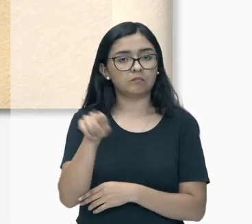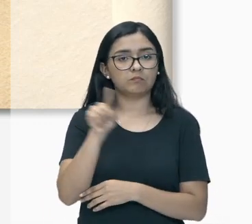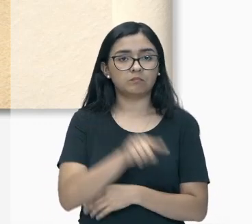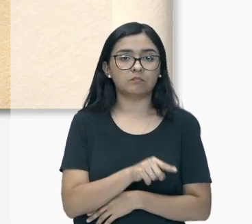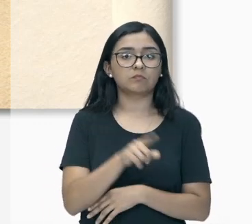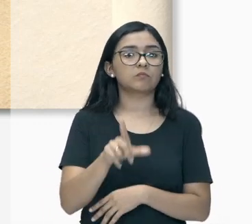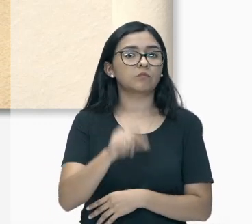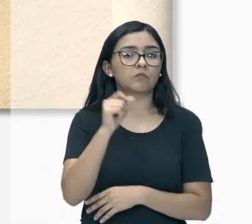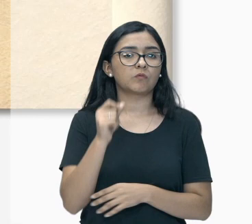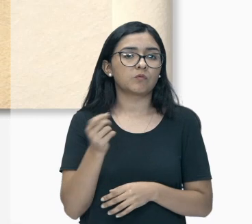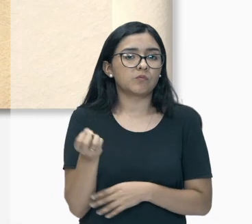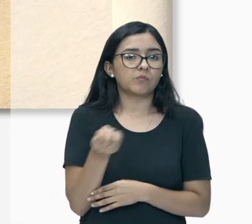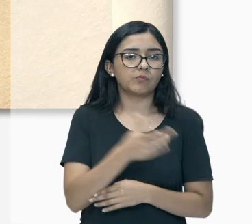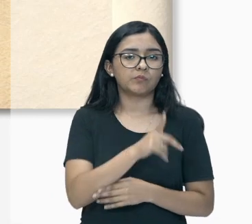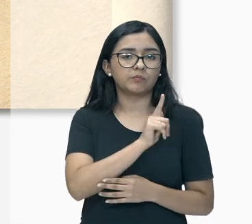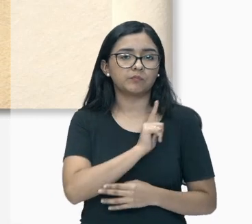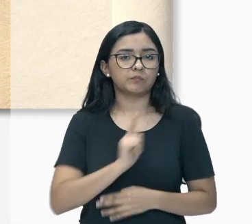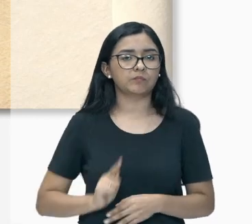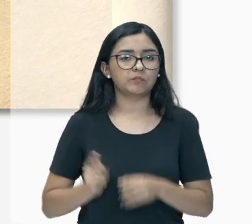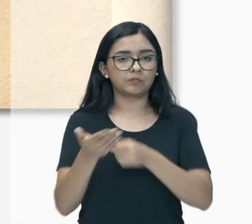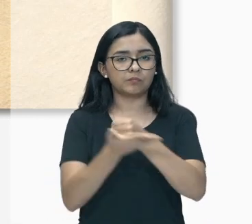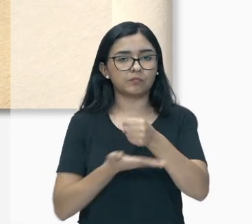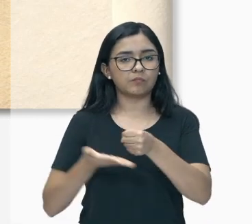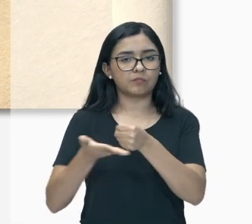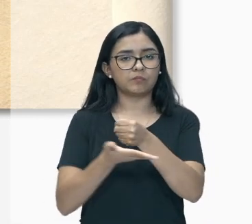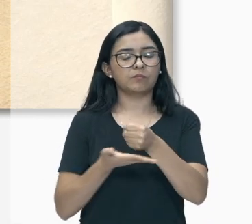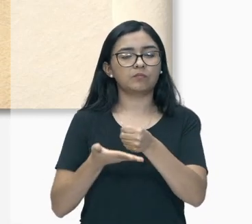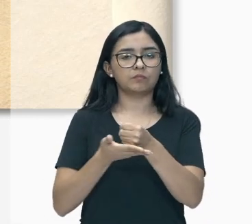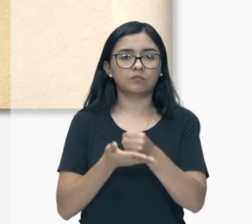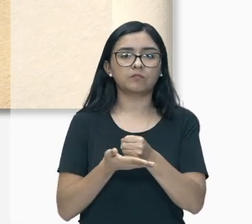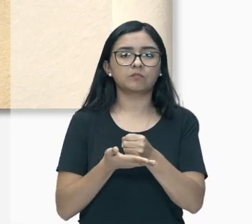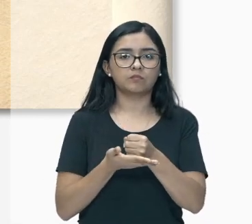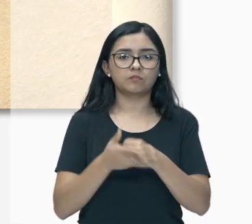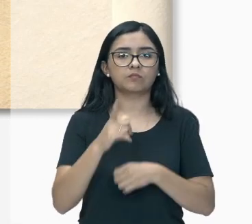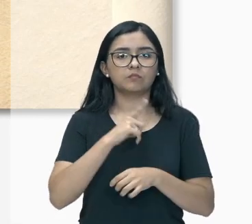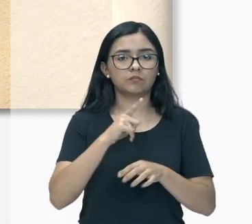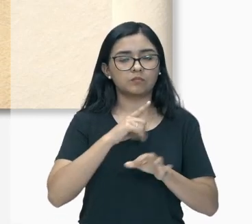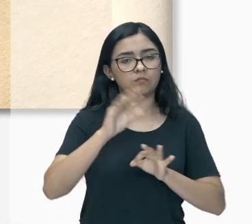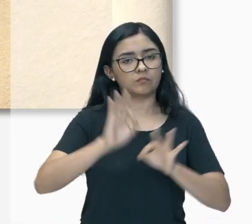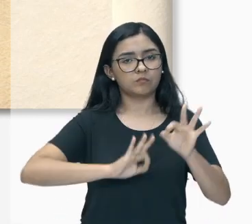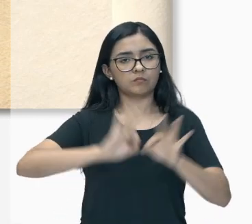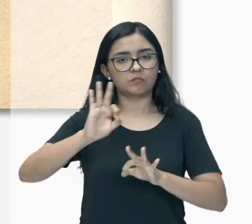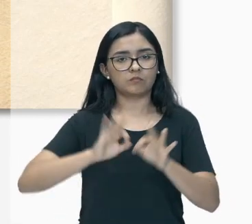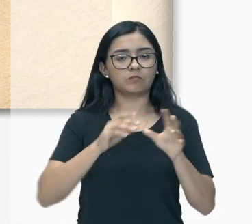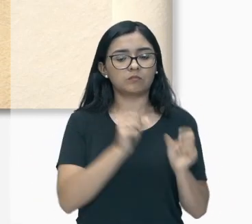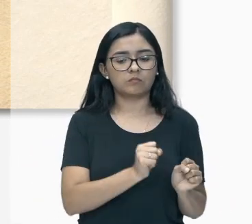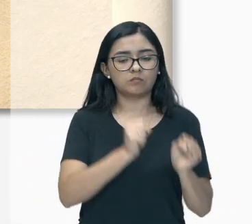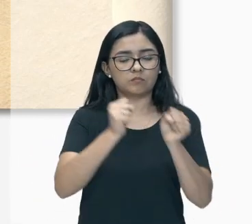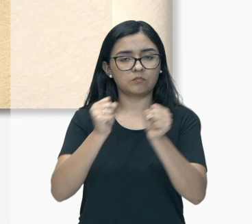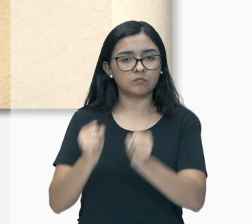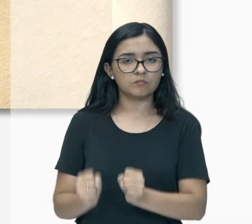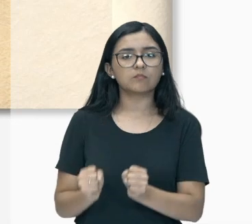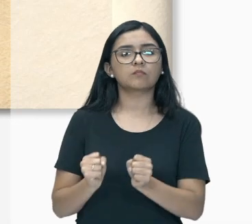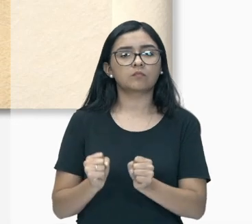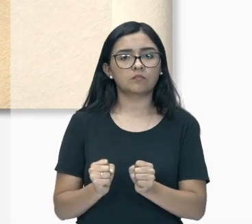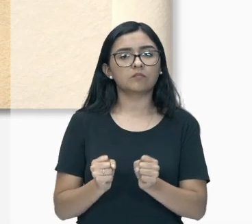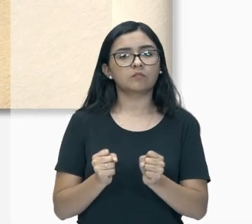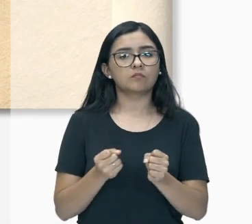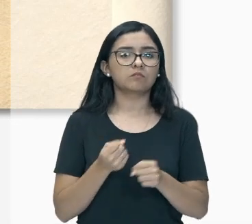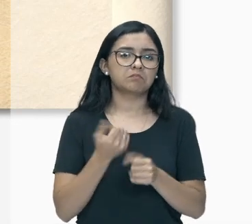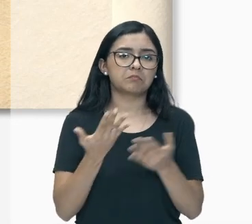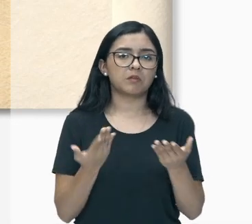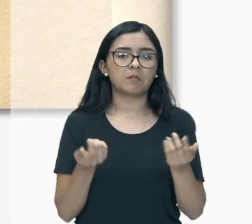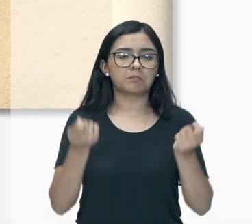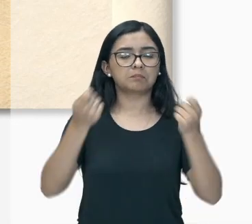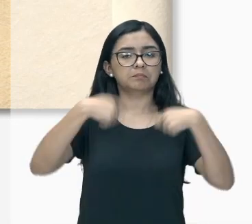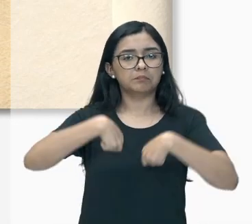governo, estabelecendo suas bases em tais princípios e organizando seus poderes de tal forma que lhes pareça mais